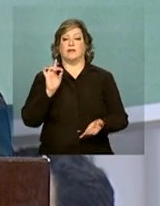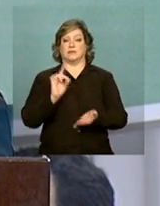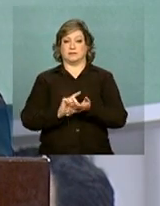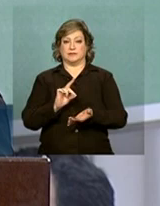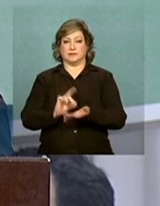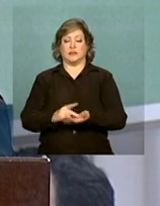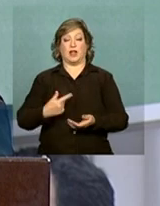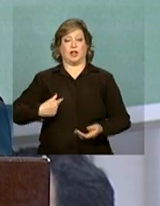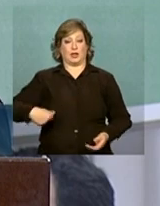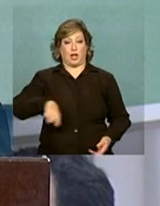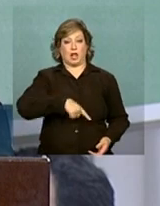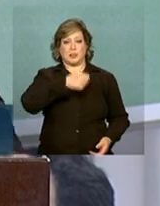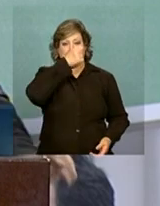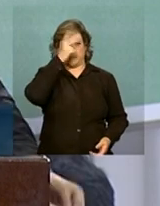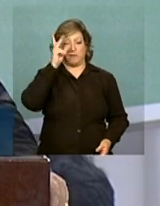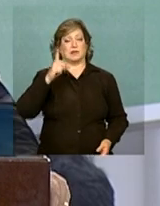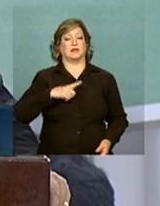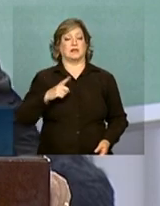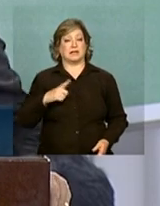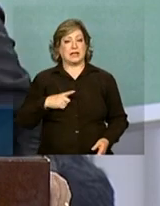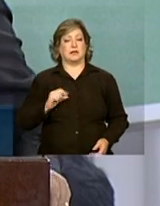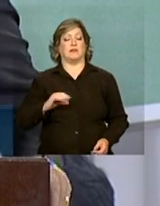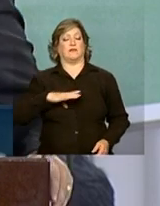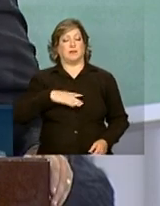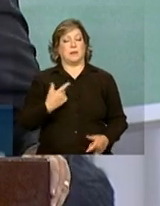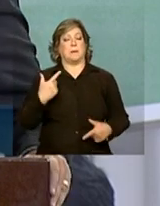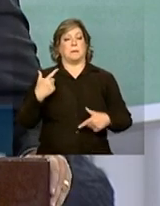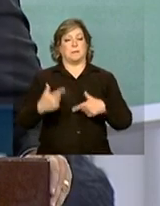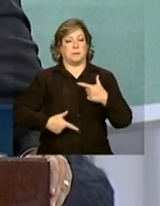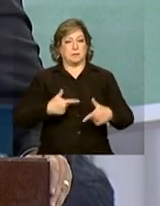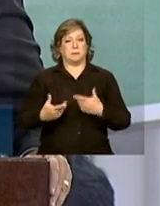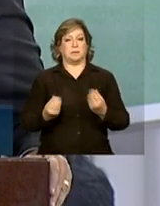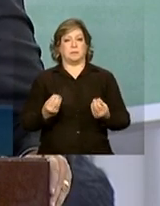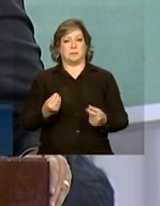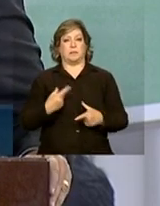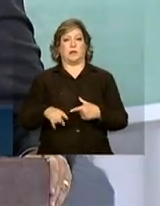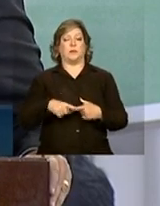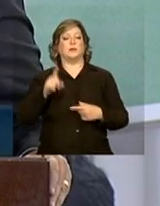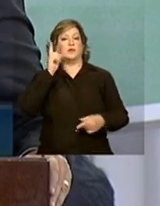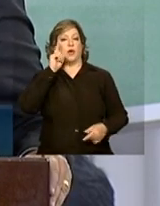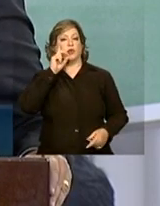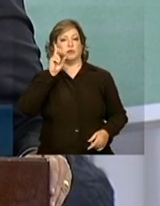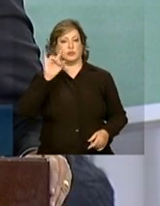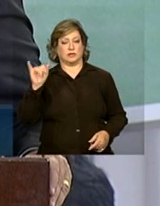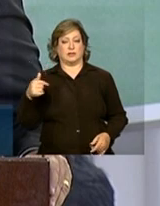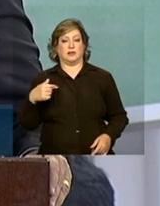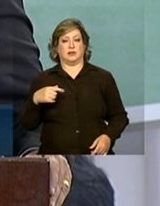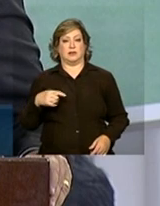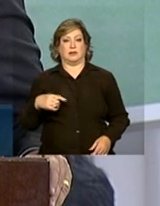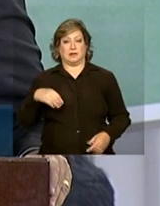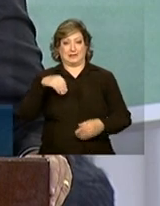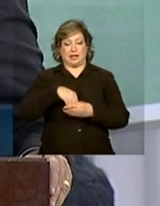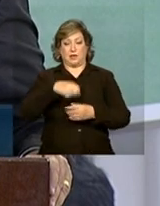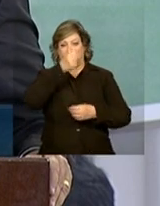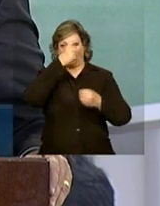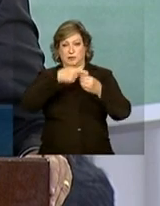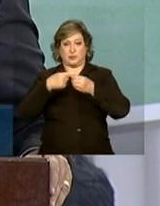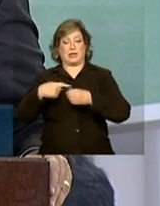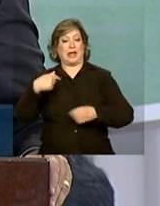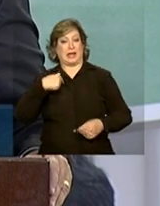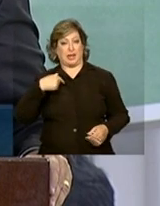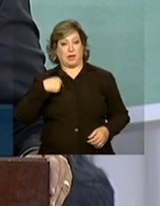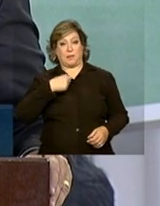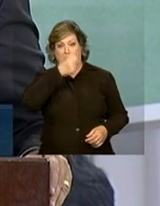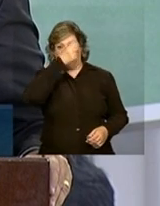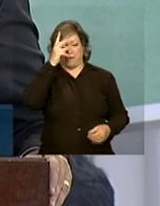prefeitos, enfrentamos no dia a dia nos nossos municípios. Sou prefeito de Granja, cidade a 330